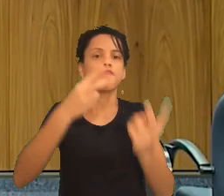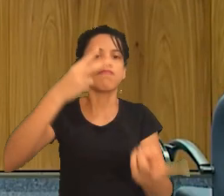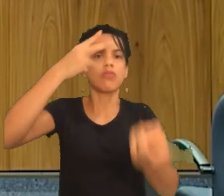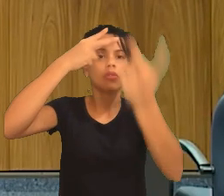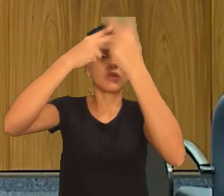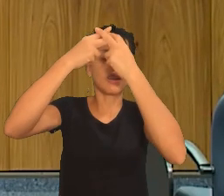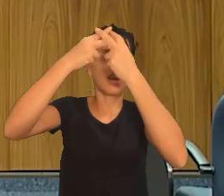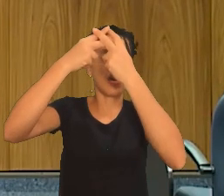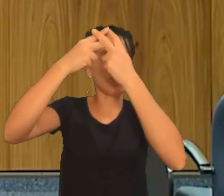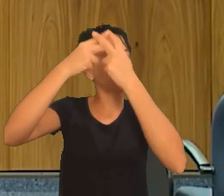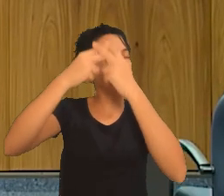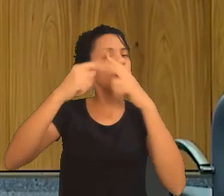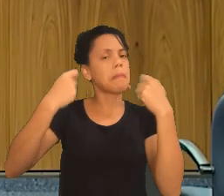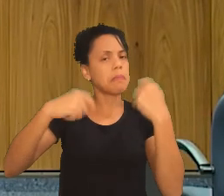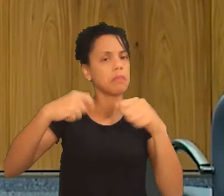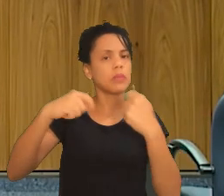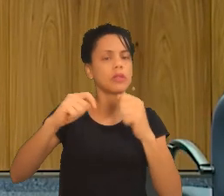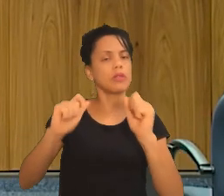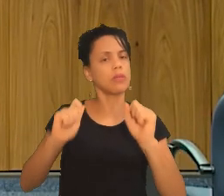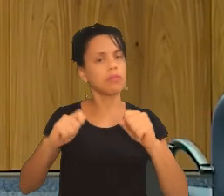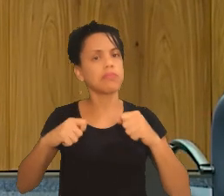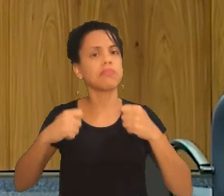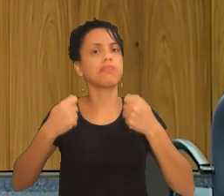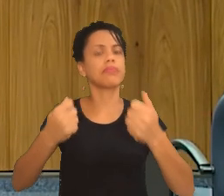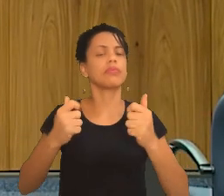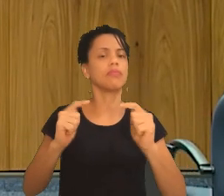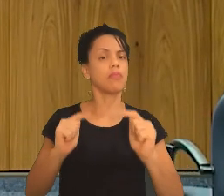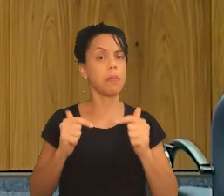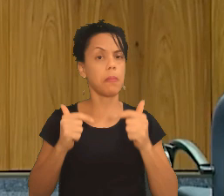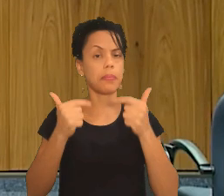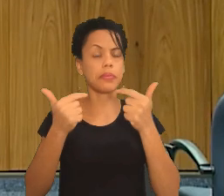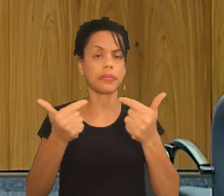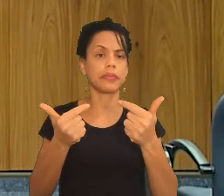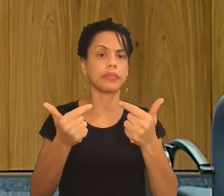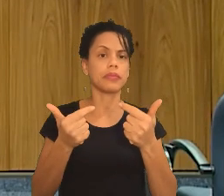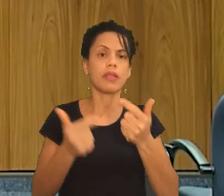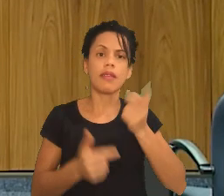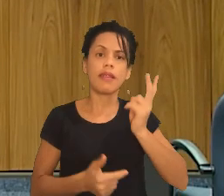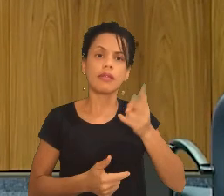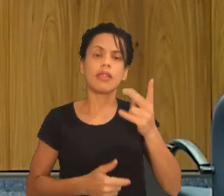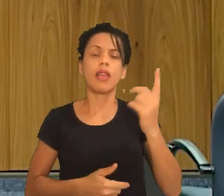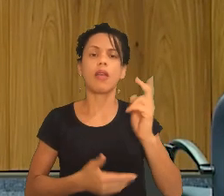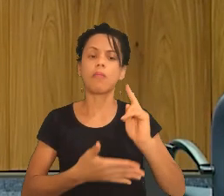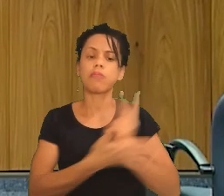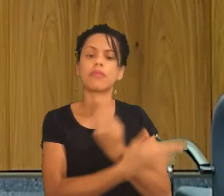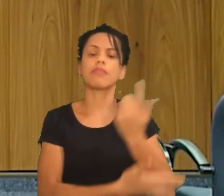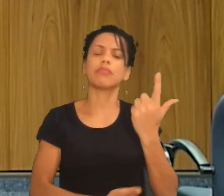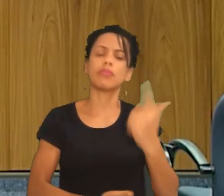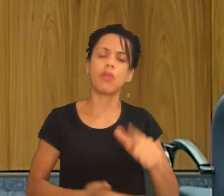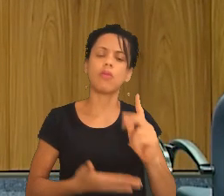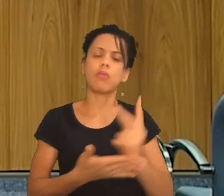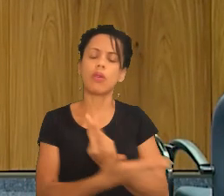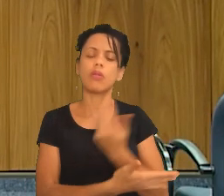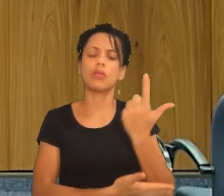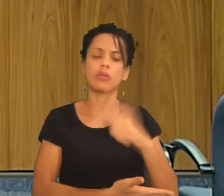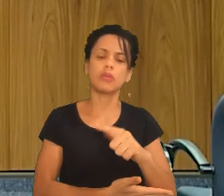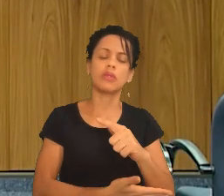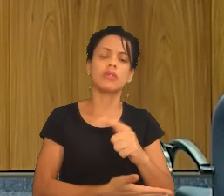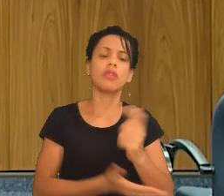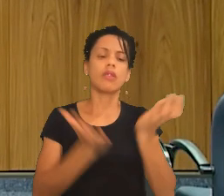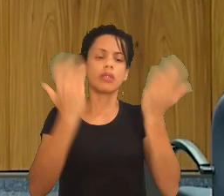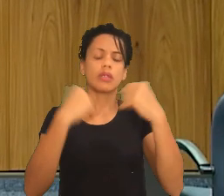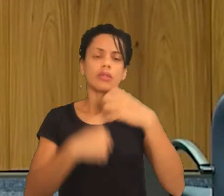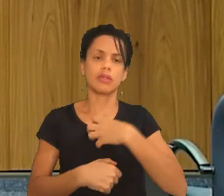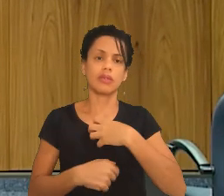sempre se repete, sempre fala através de nós e especialmente através das pessoas que